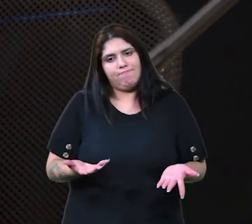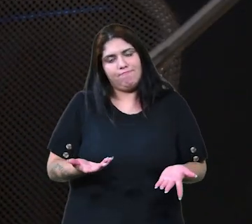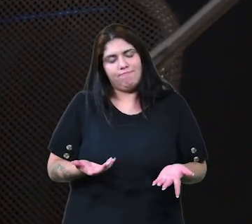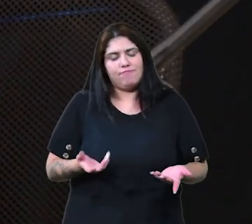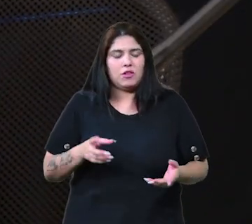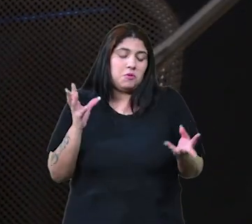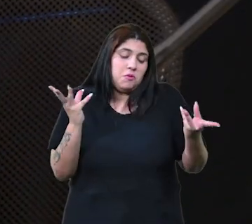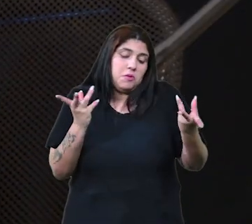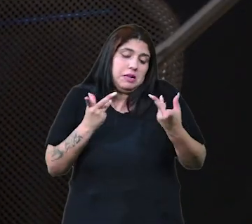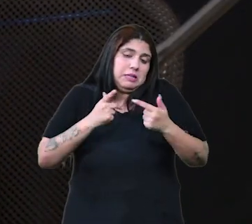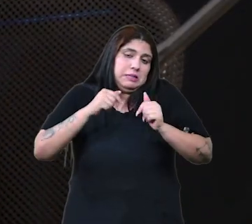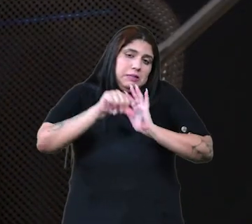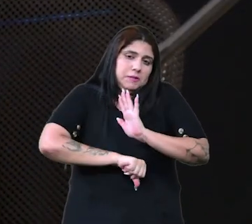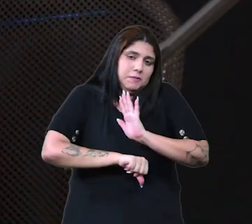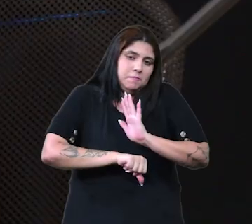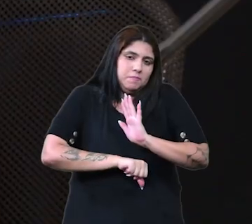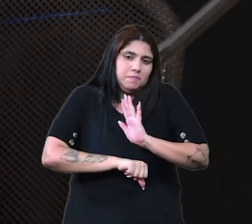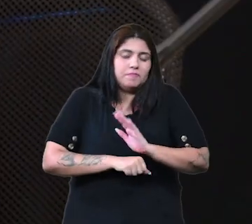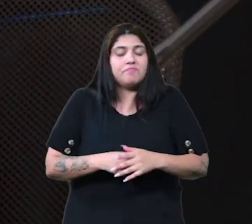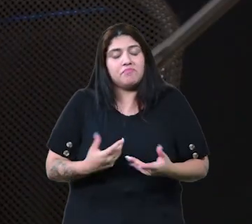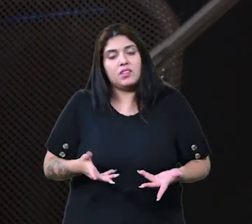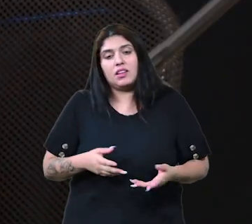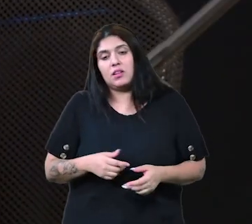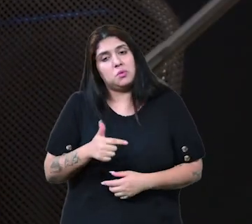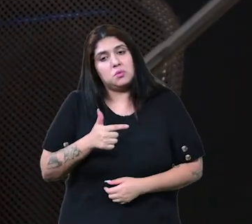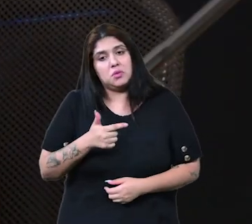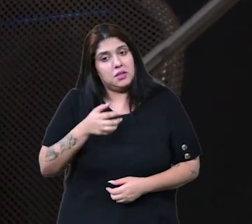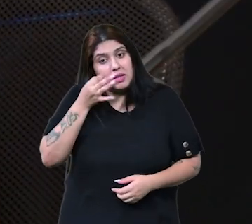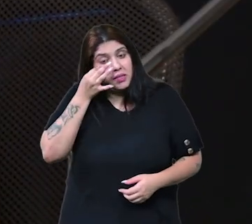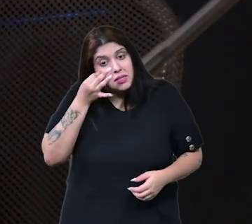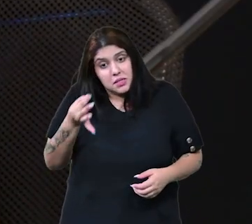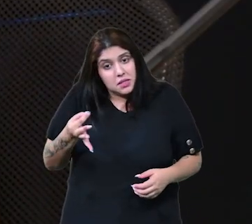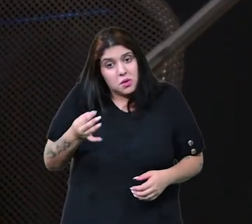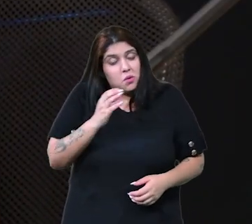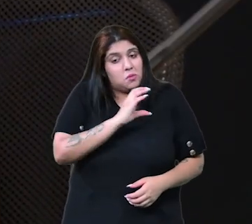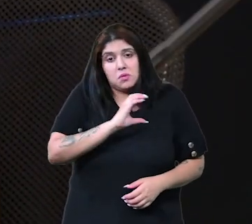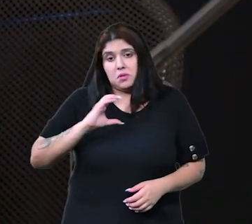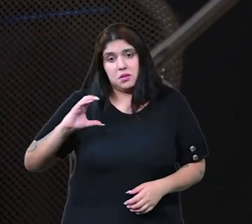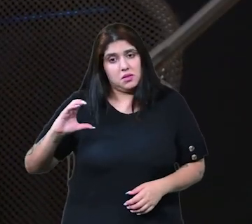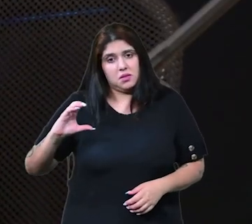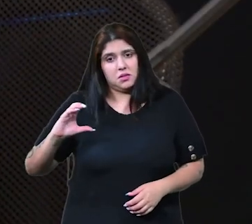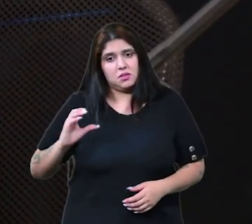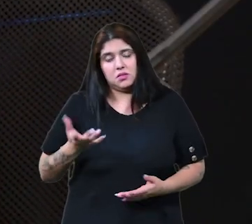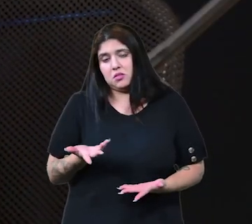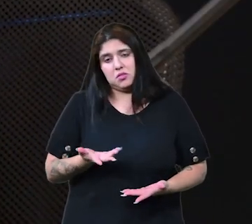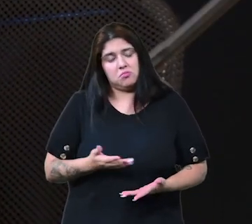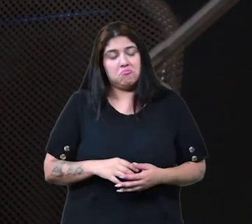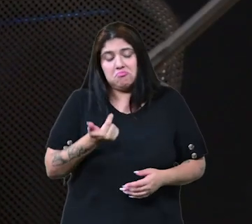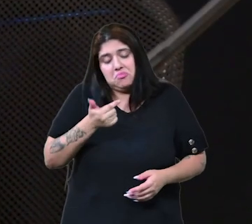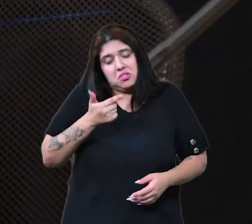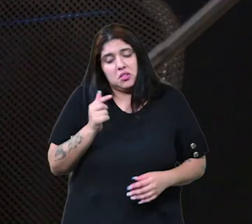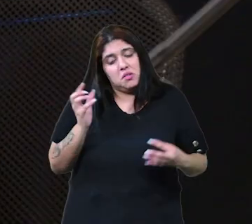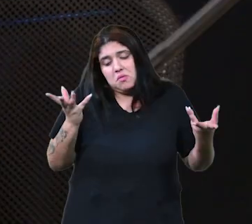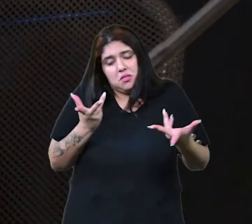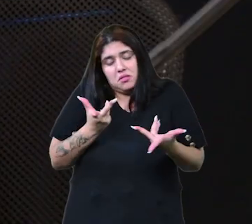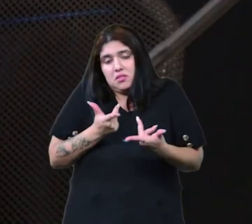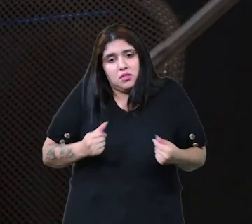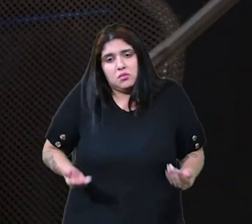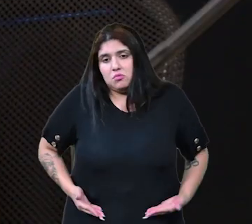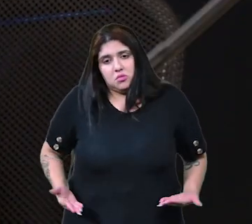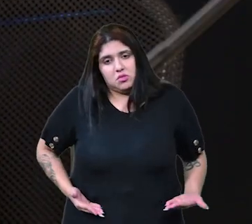qualidade assim, né? Onde não se tem uma atenção para o cliente, onde não se tem uma qualidade mesmo no serviço. Então,